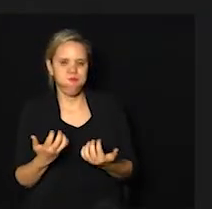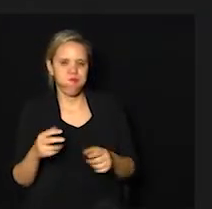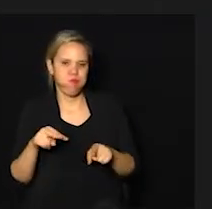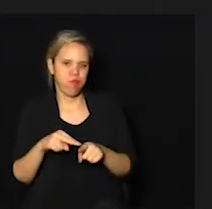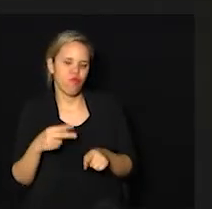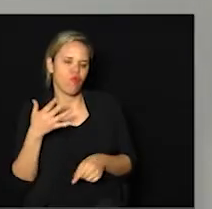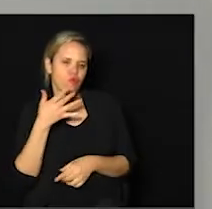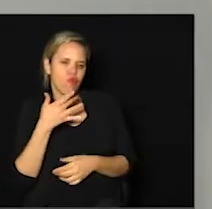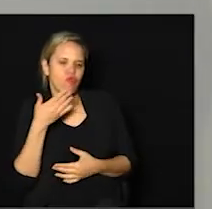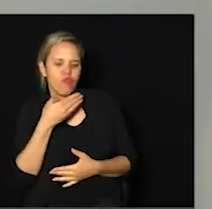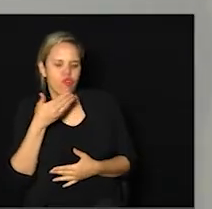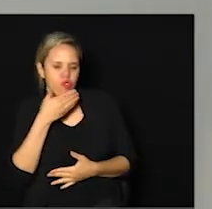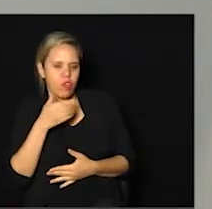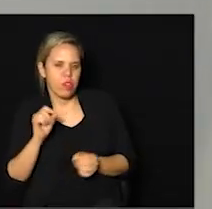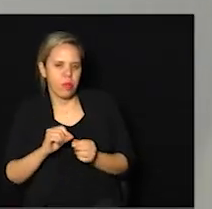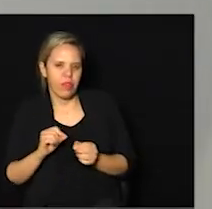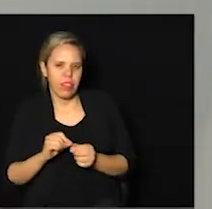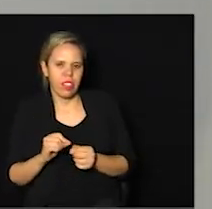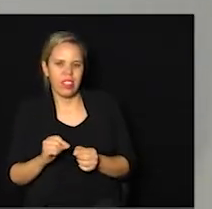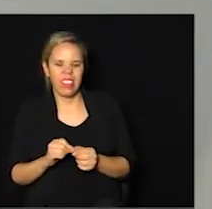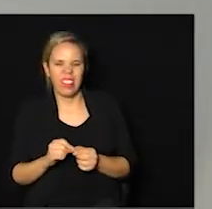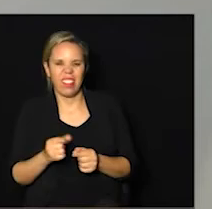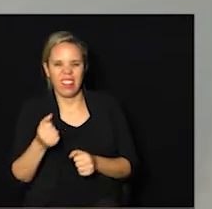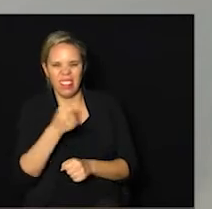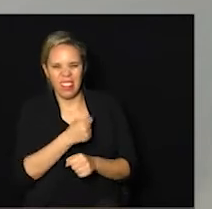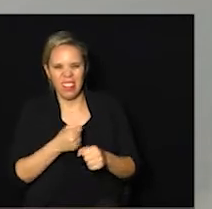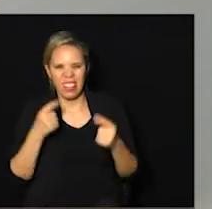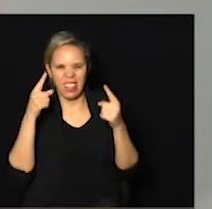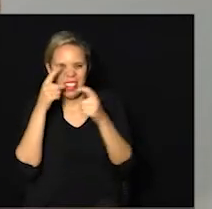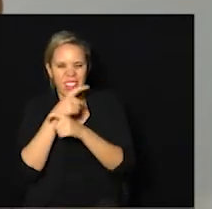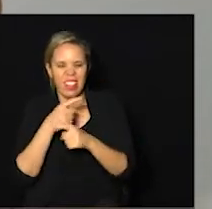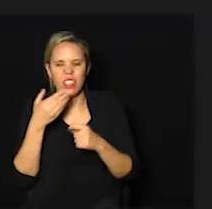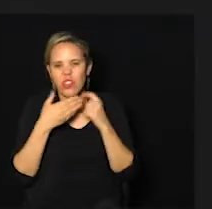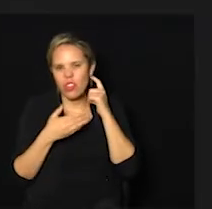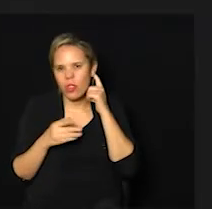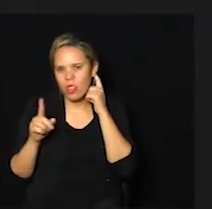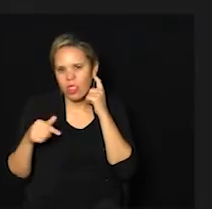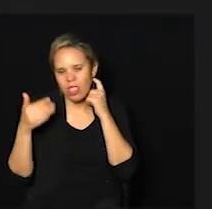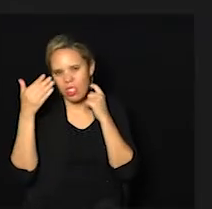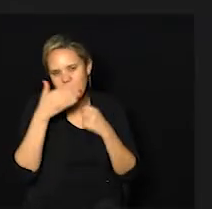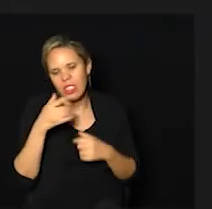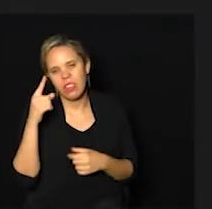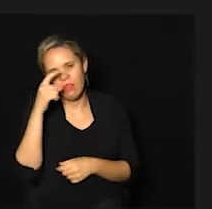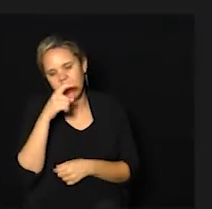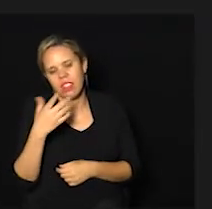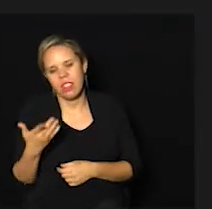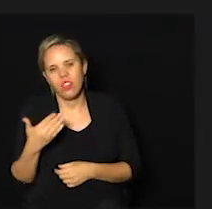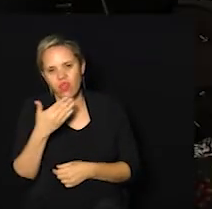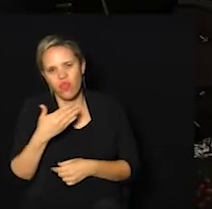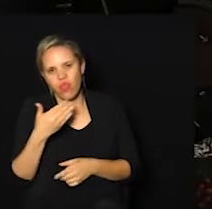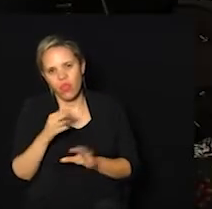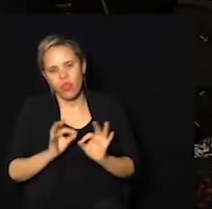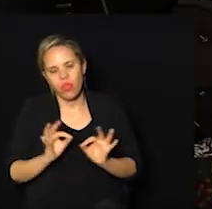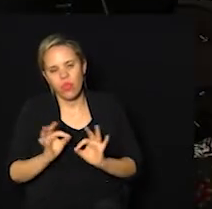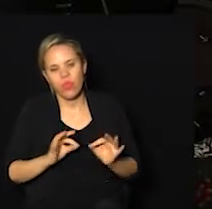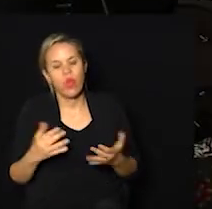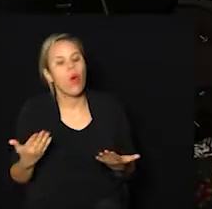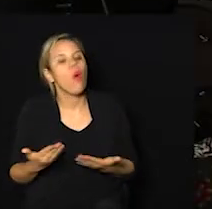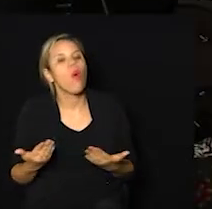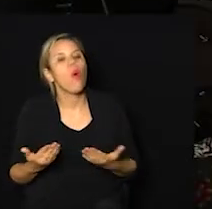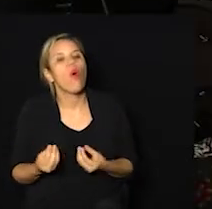fiz. Confeitaria é difícil, não é? É muito difícil. E